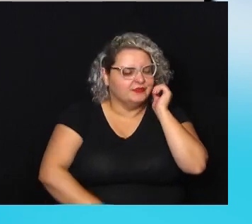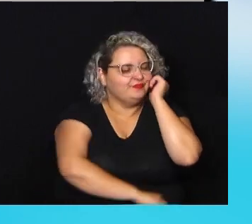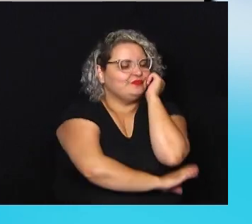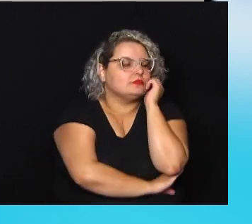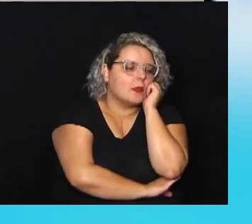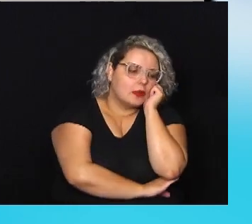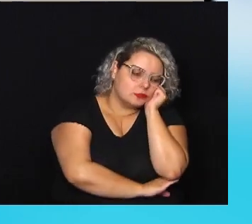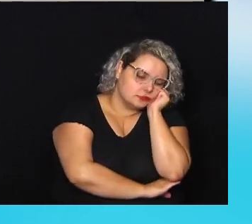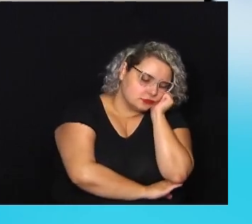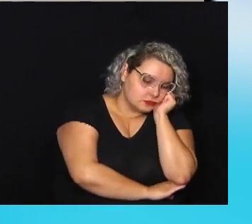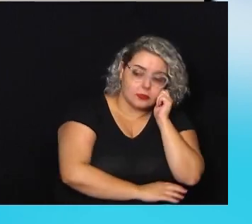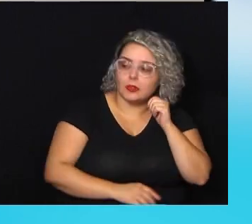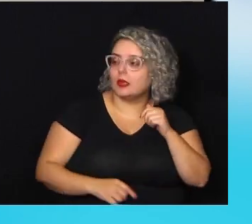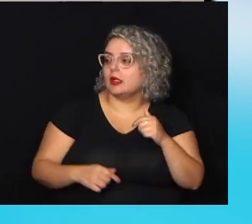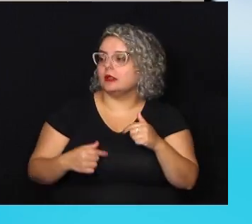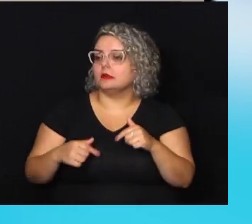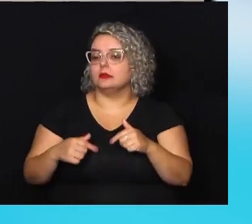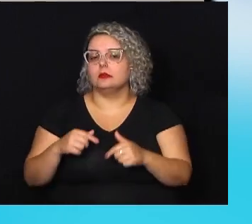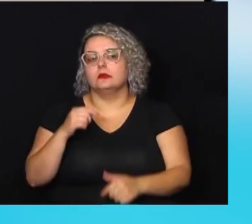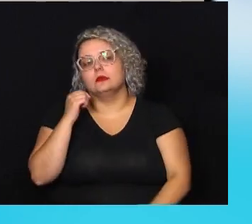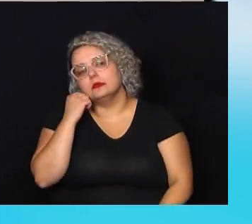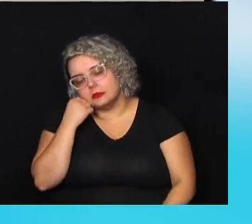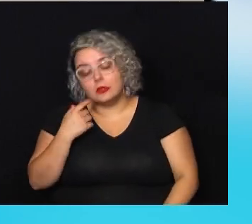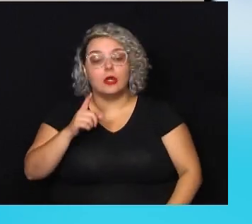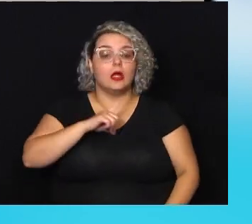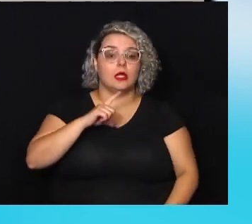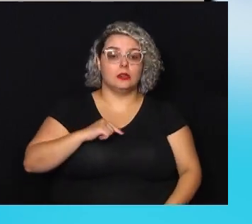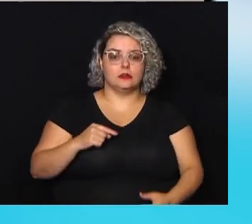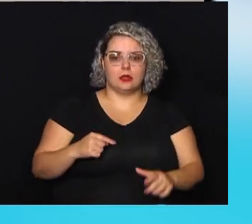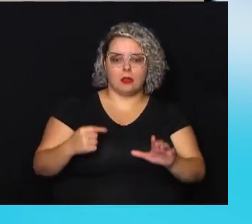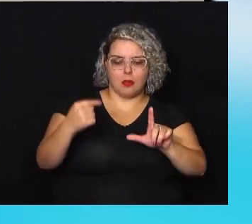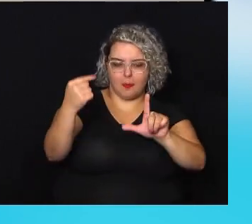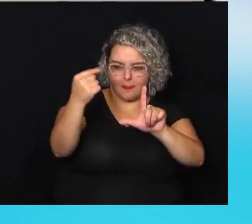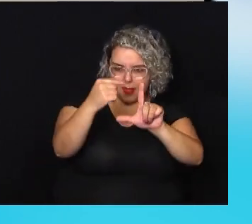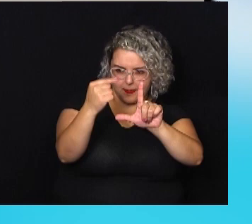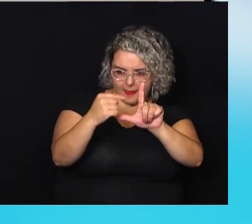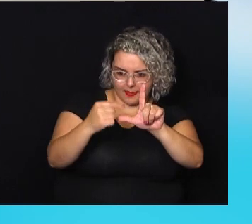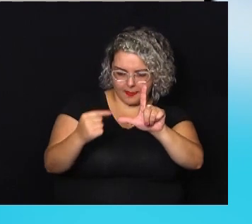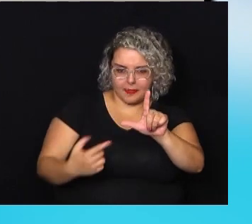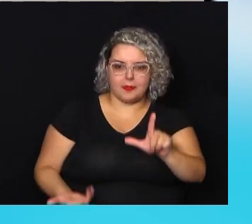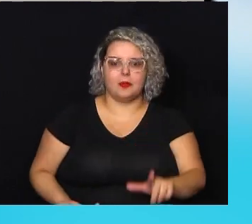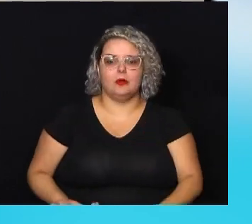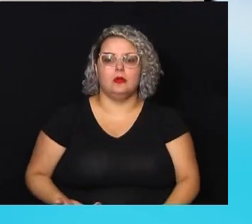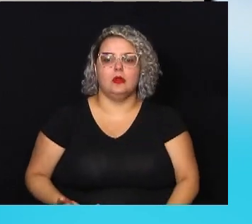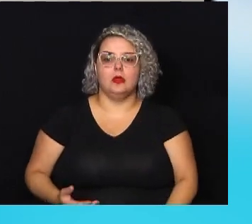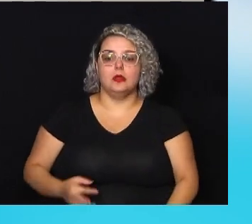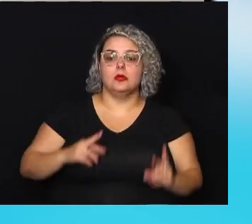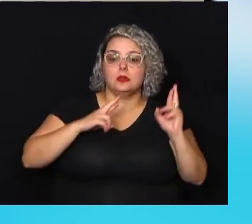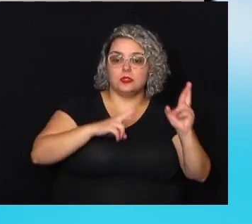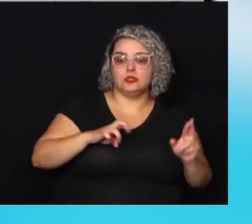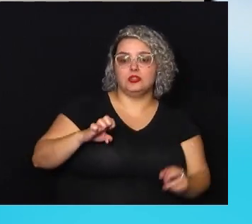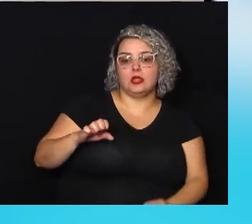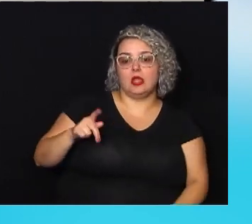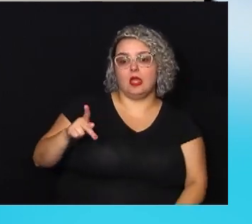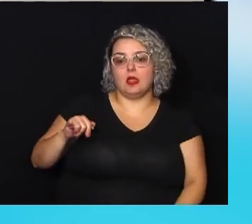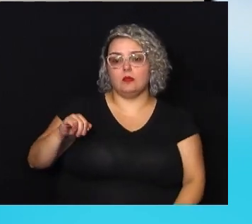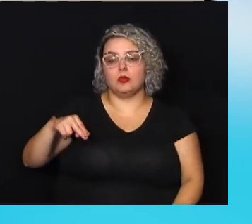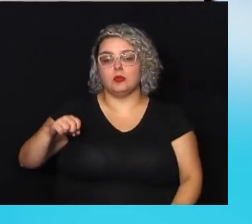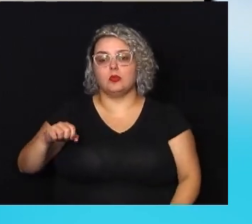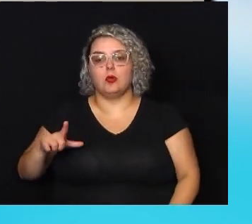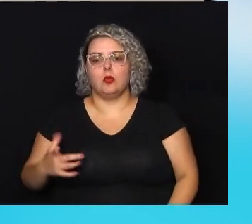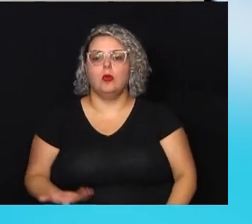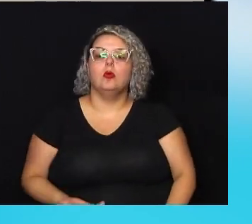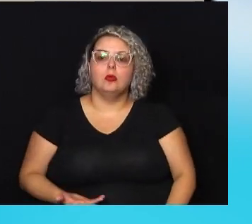Então, existe uma tabela bastante simples, que na verdade é uma escala, a escala que a gente chama de sonolência